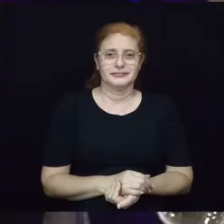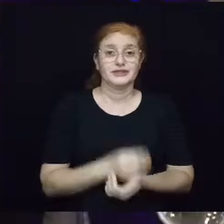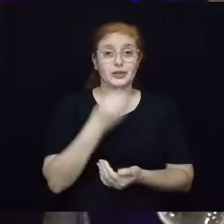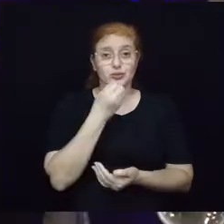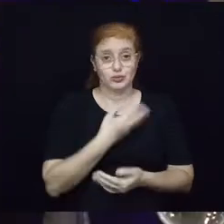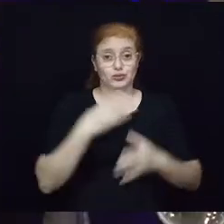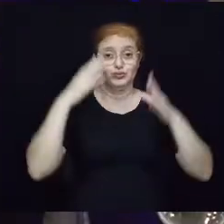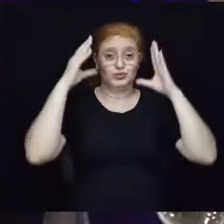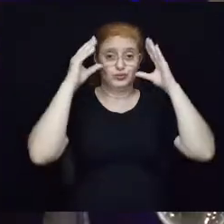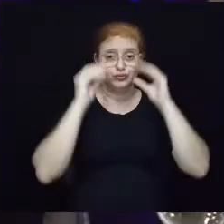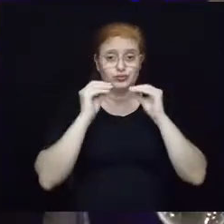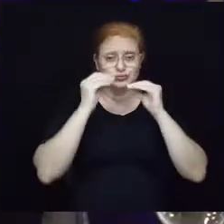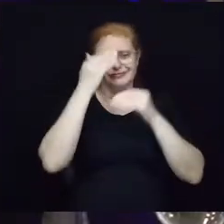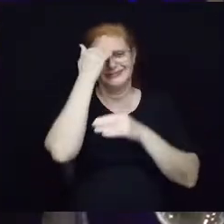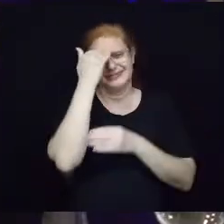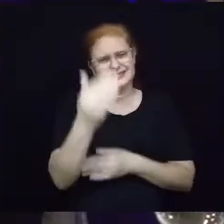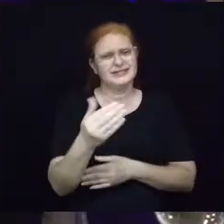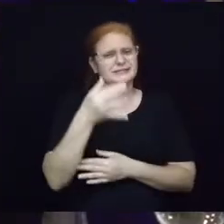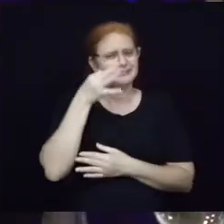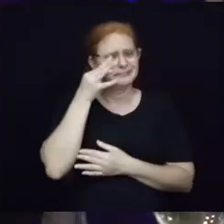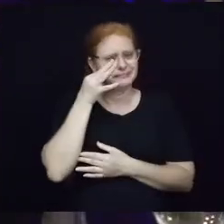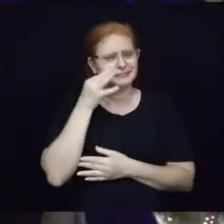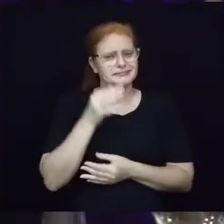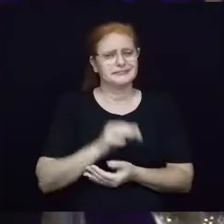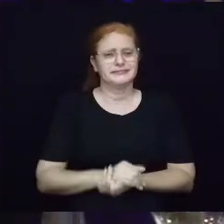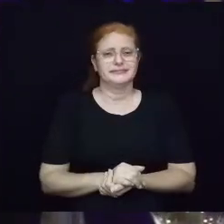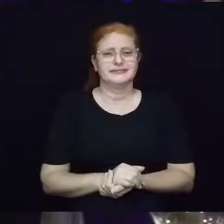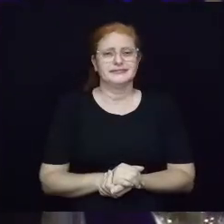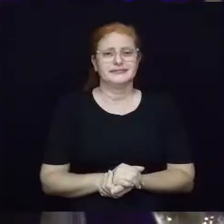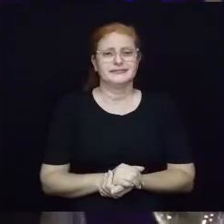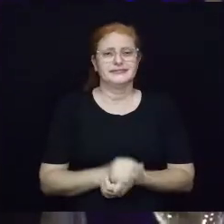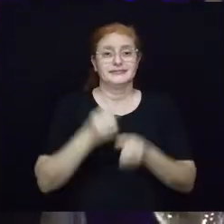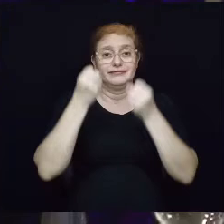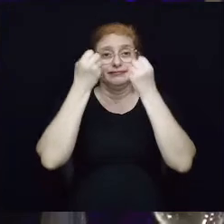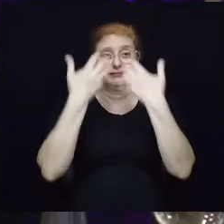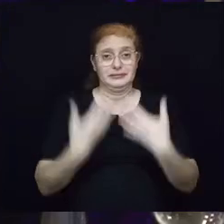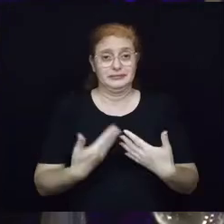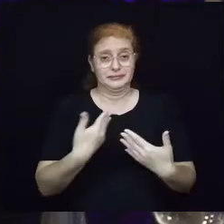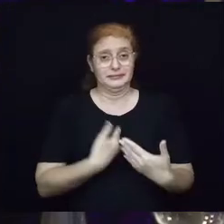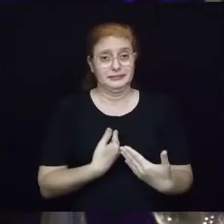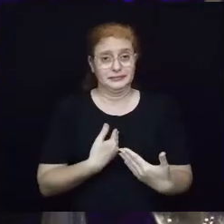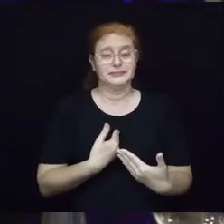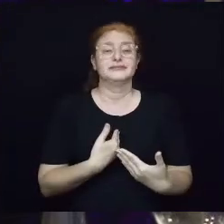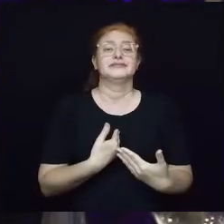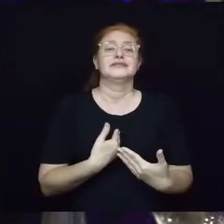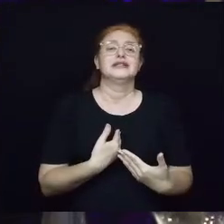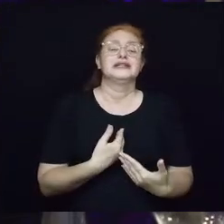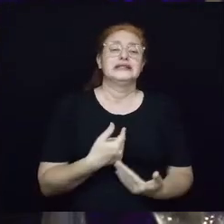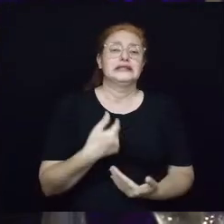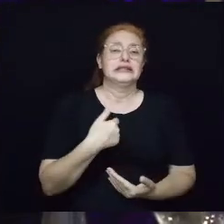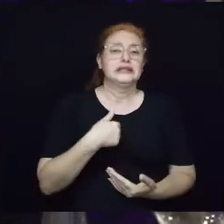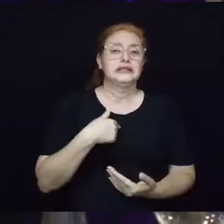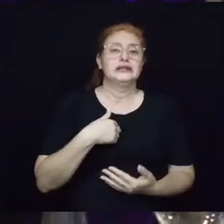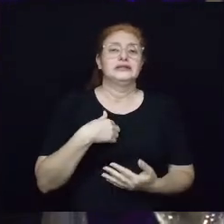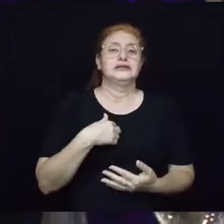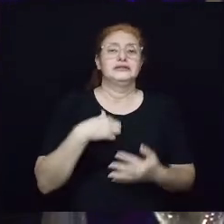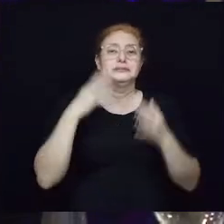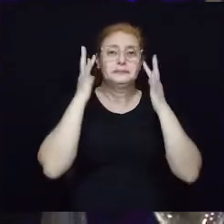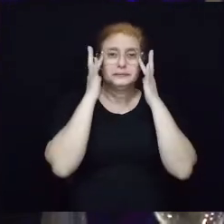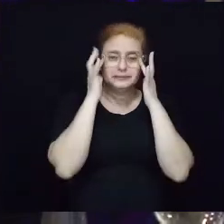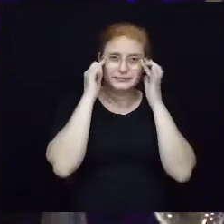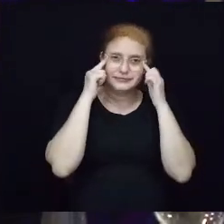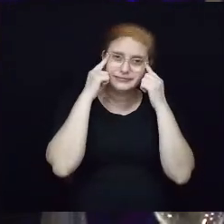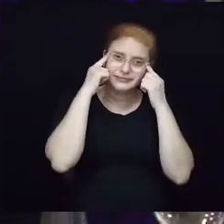Boa noite, então, a todos. Obrigado aí pela presença. Vou fazer uma descrição minha. Sou de origem oriental, cabelo curto, estou vestindo